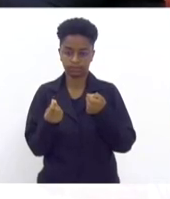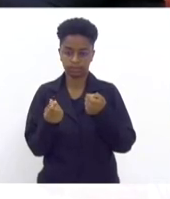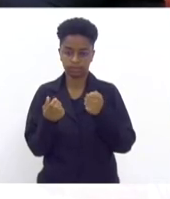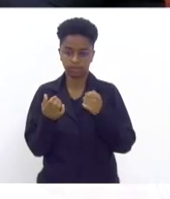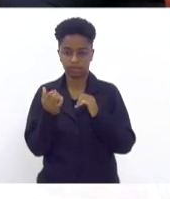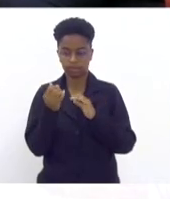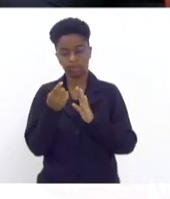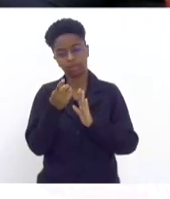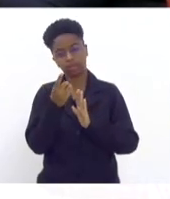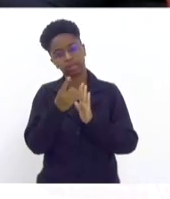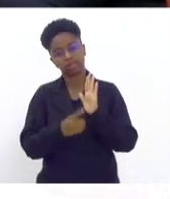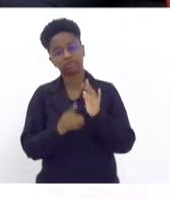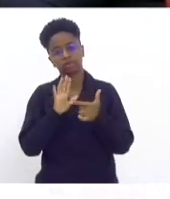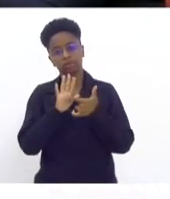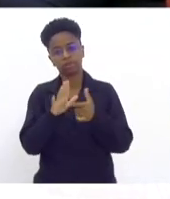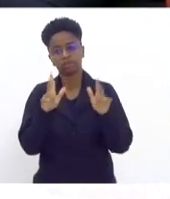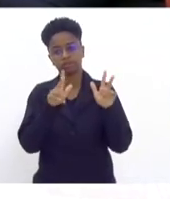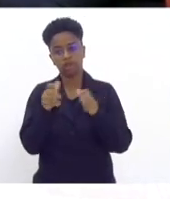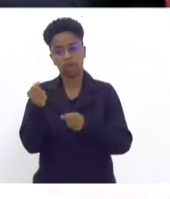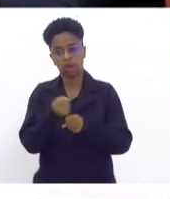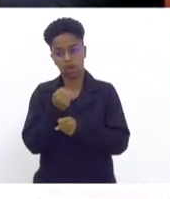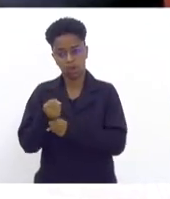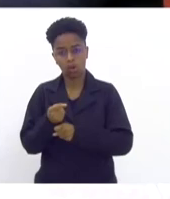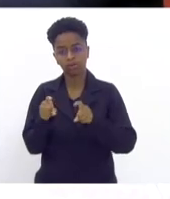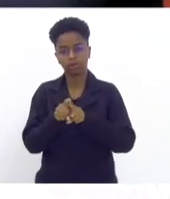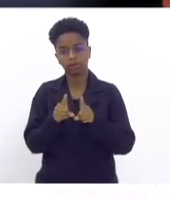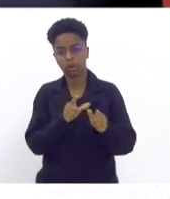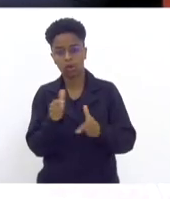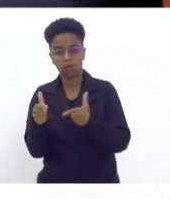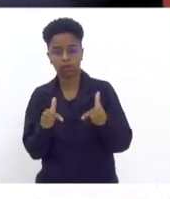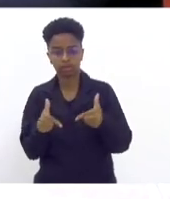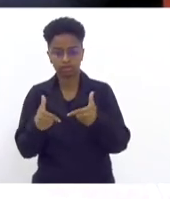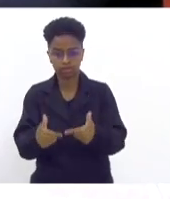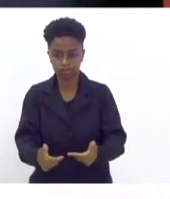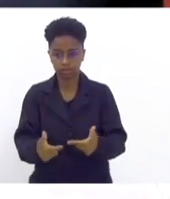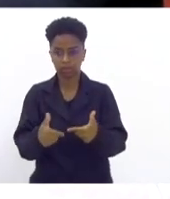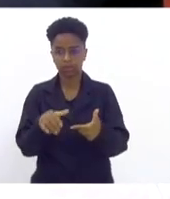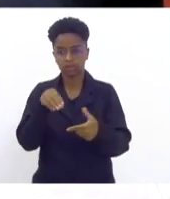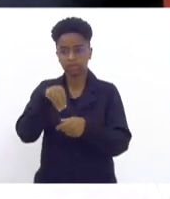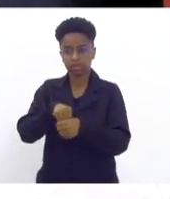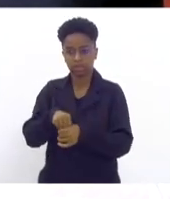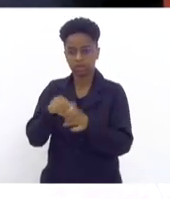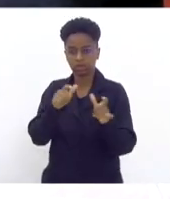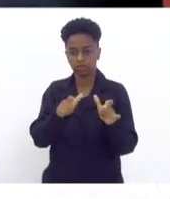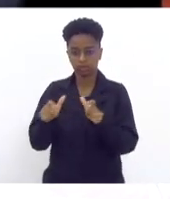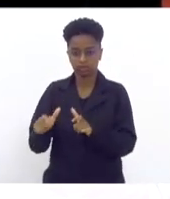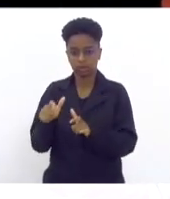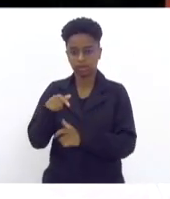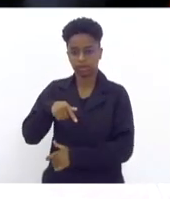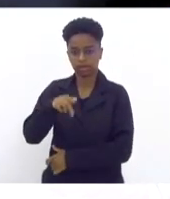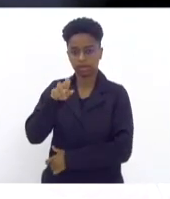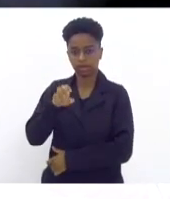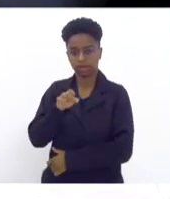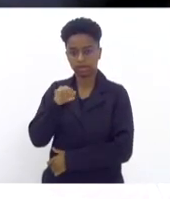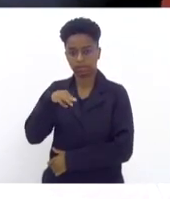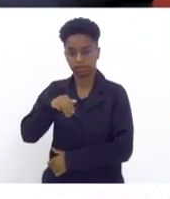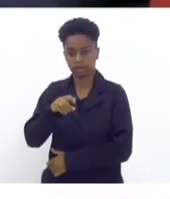impede a realização de obras, reformas, benfeitorias. Perfeito. E outras intervenções nas dependências do Queimados Futebol Clube. Já são